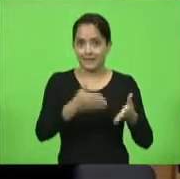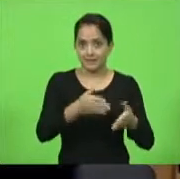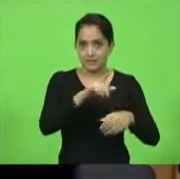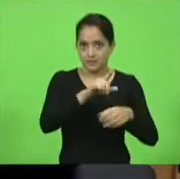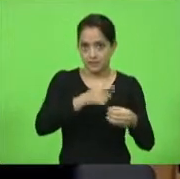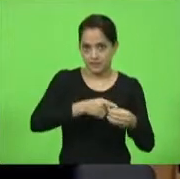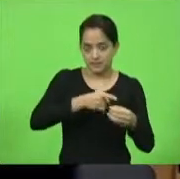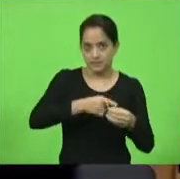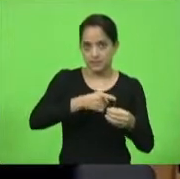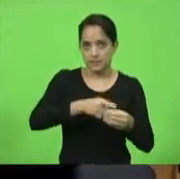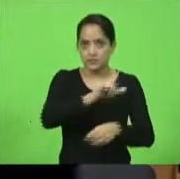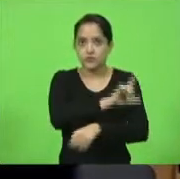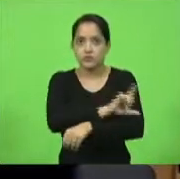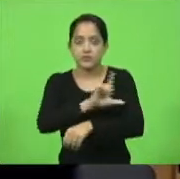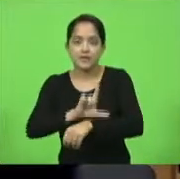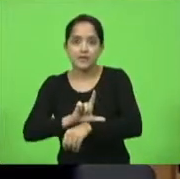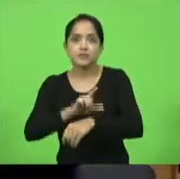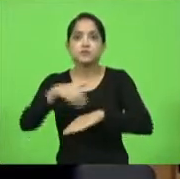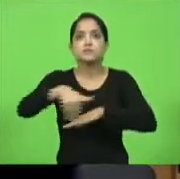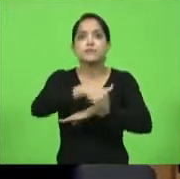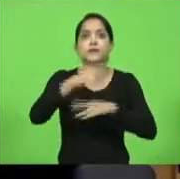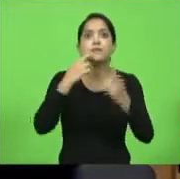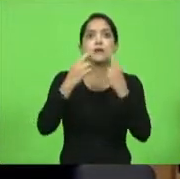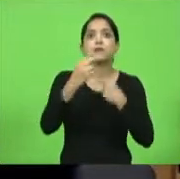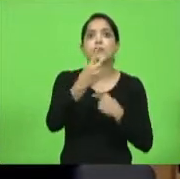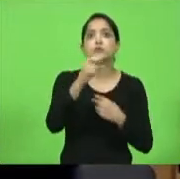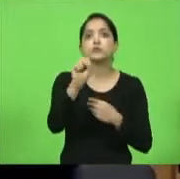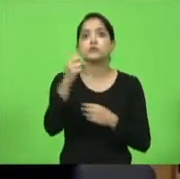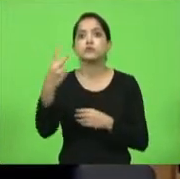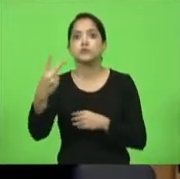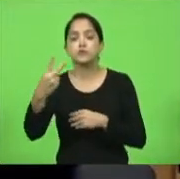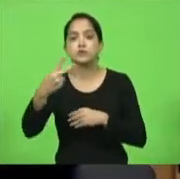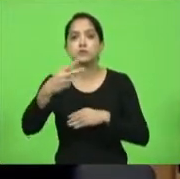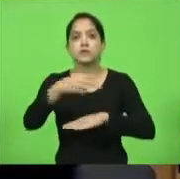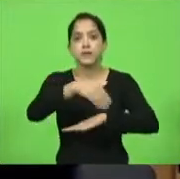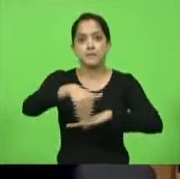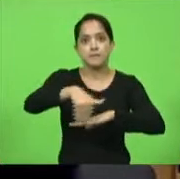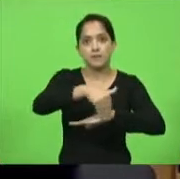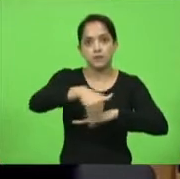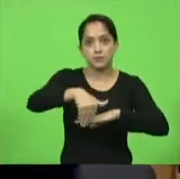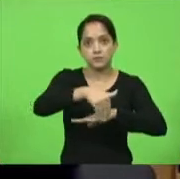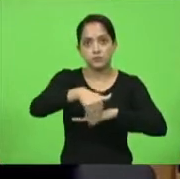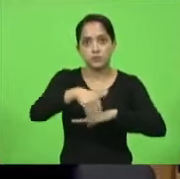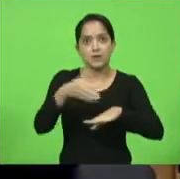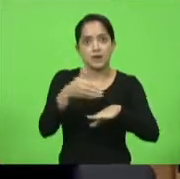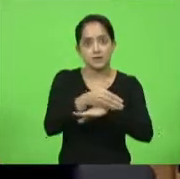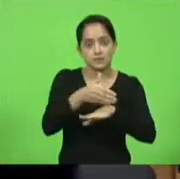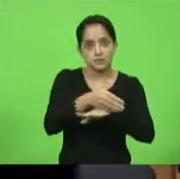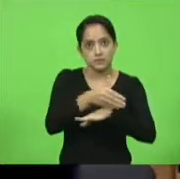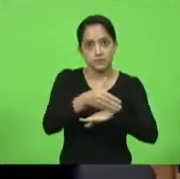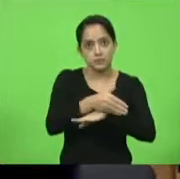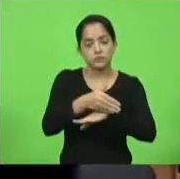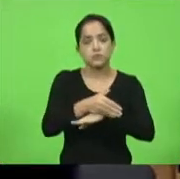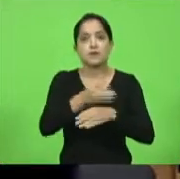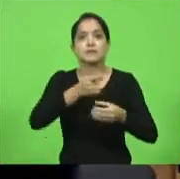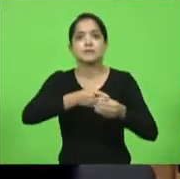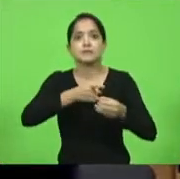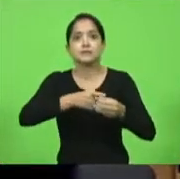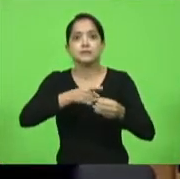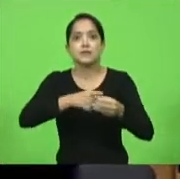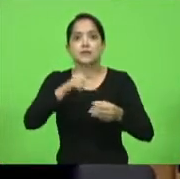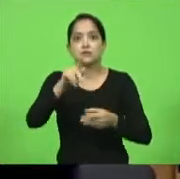pela BR-282, passando pelo trevo que dá acesso à cidade de Palmeira, hoje